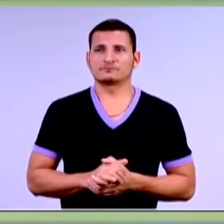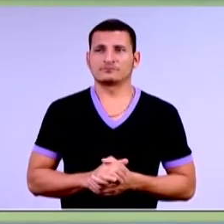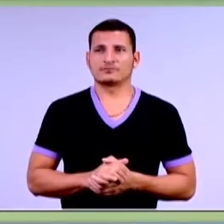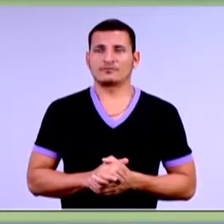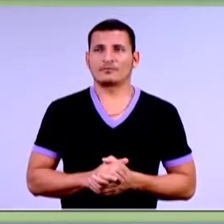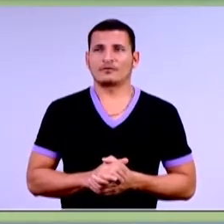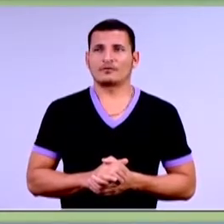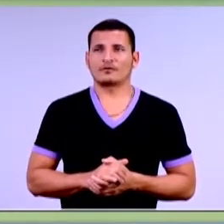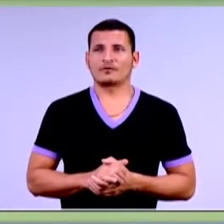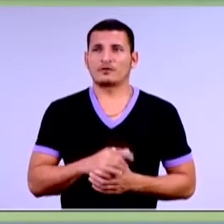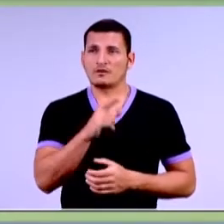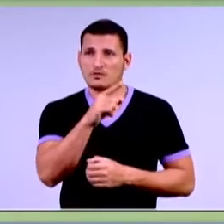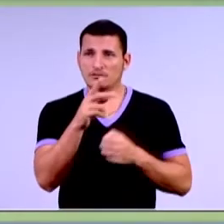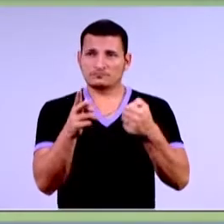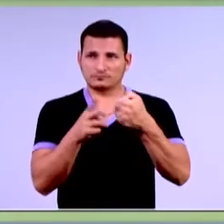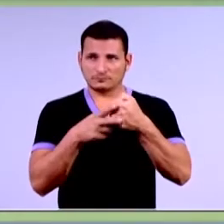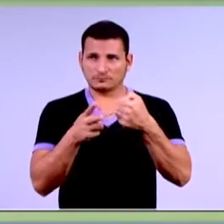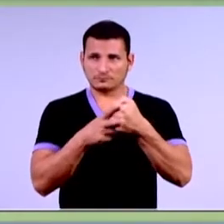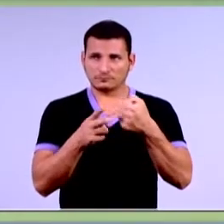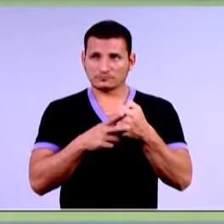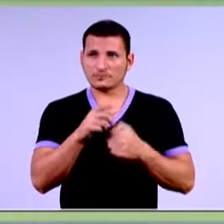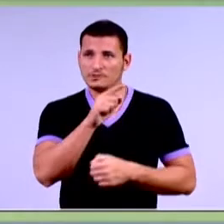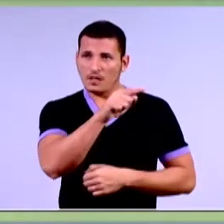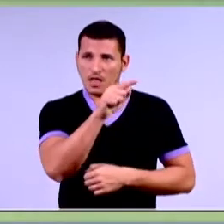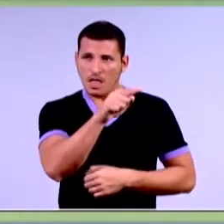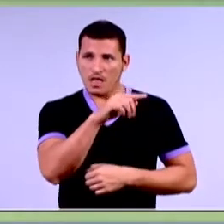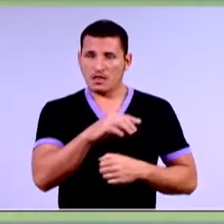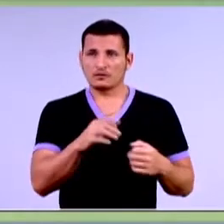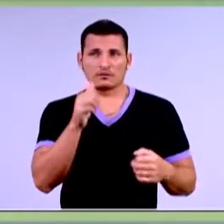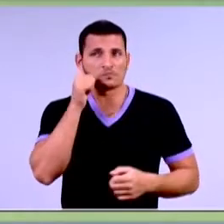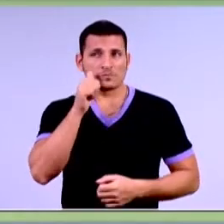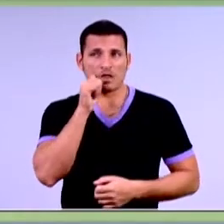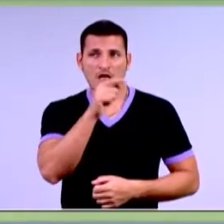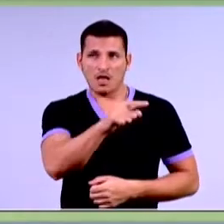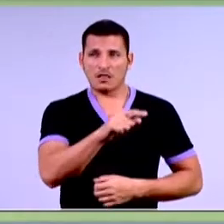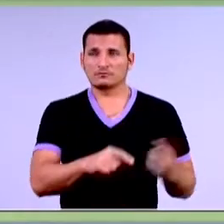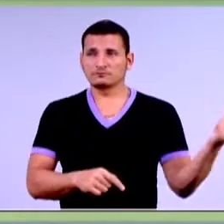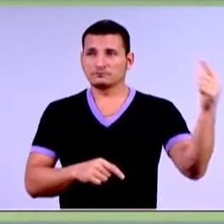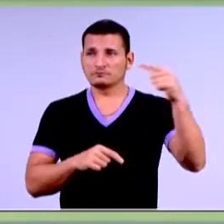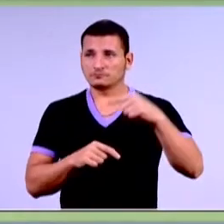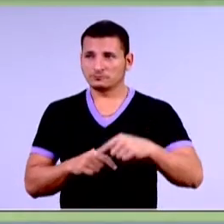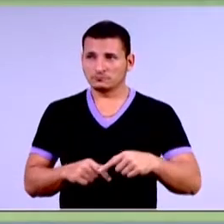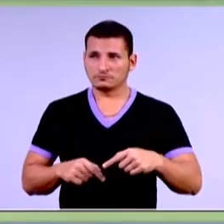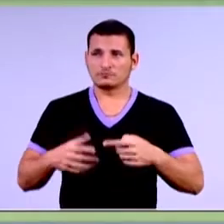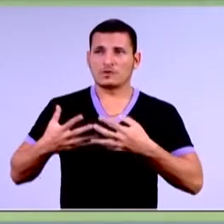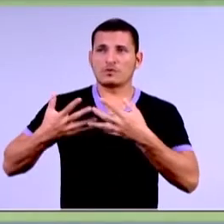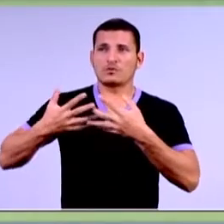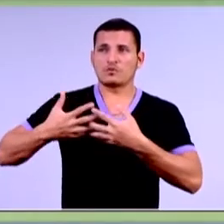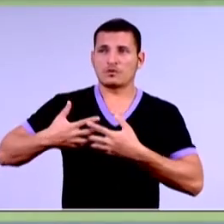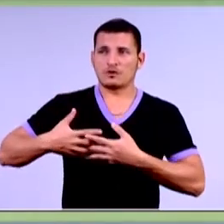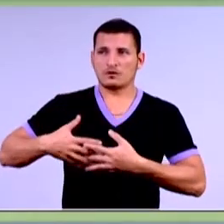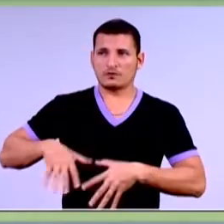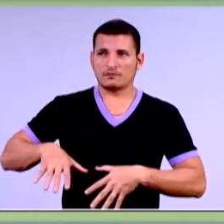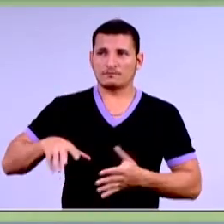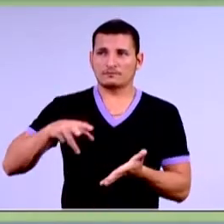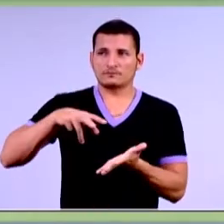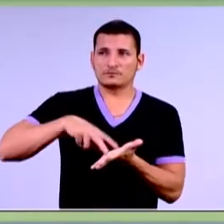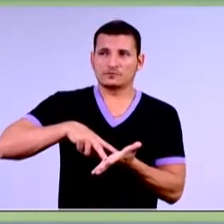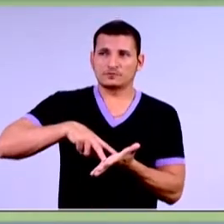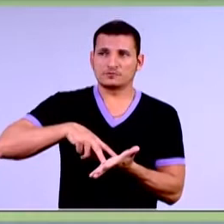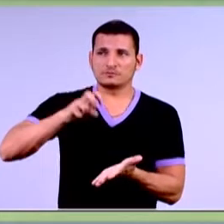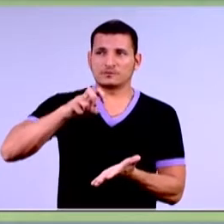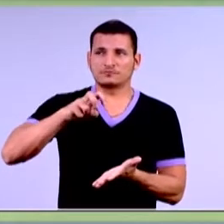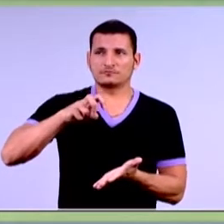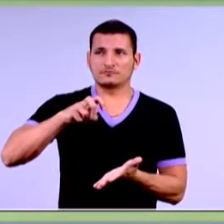vem ao estupro em the morning de manhã chicanos suíço em demônio ela vem para isso o livro de